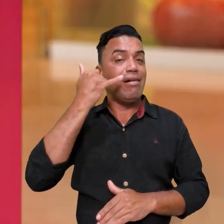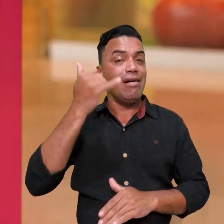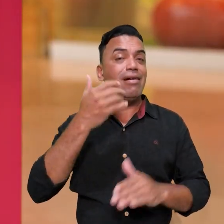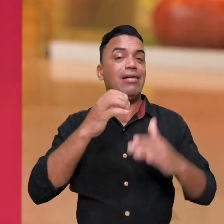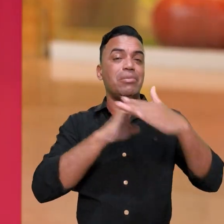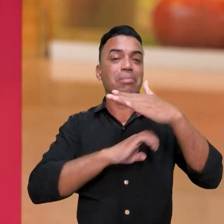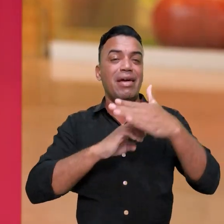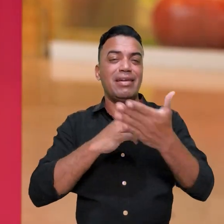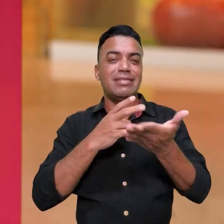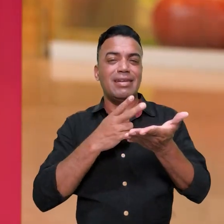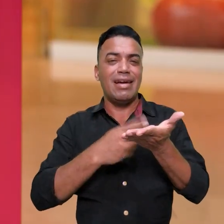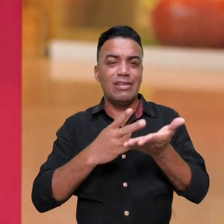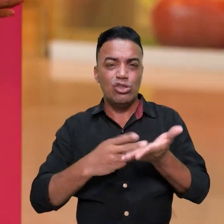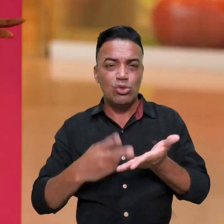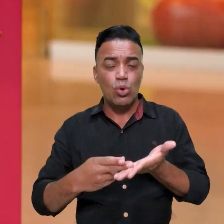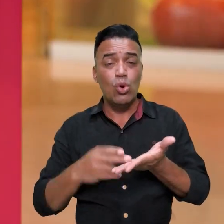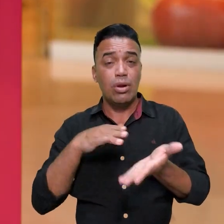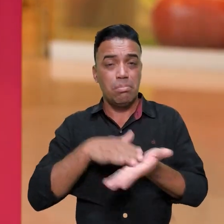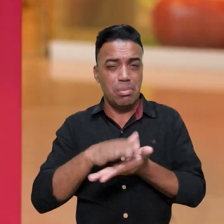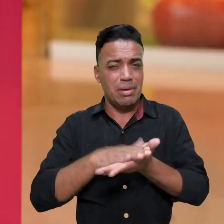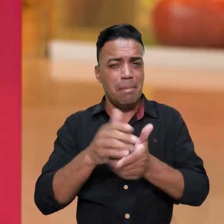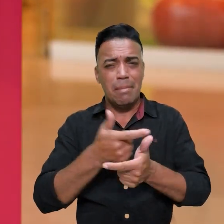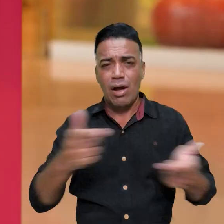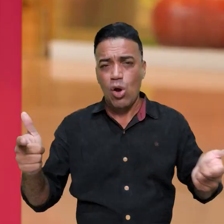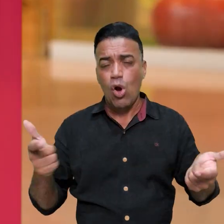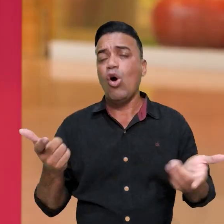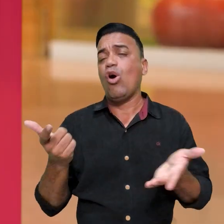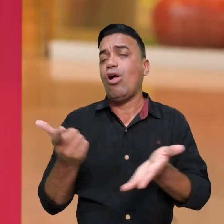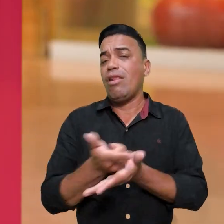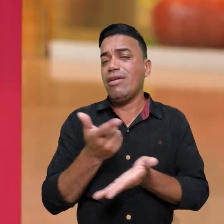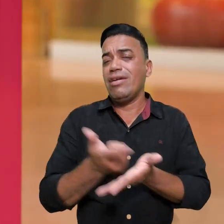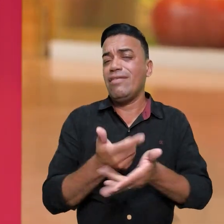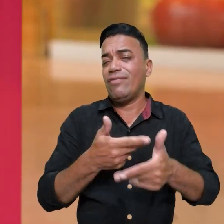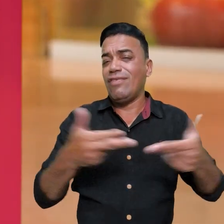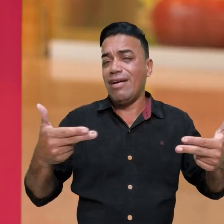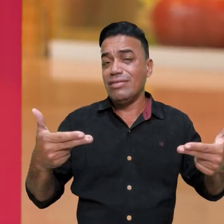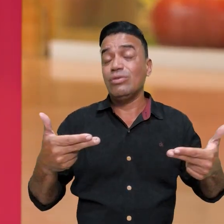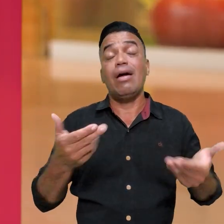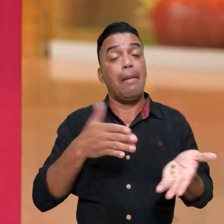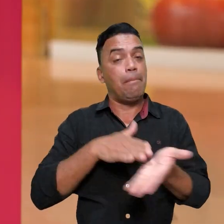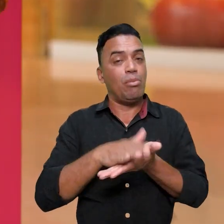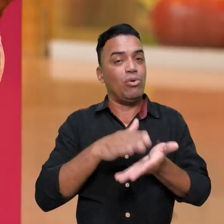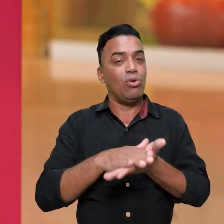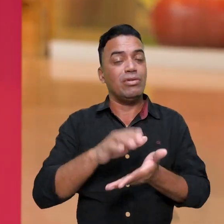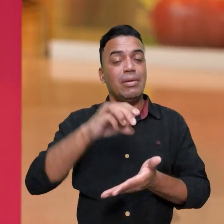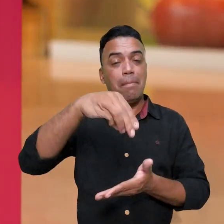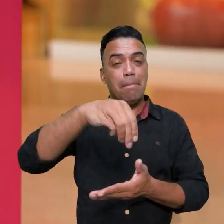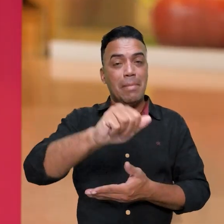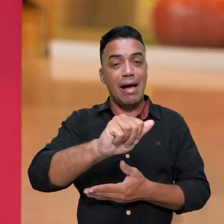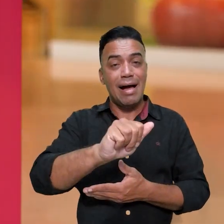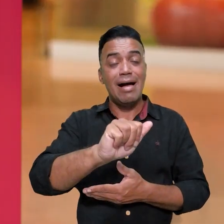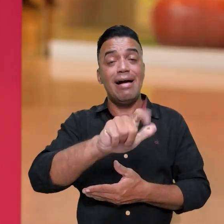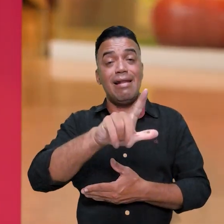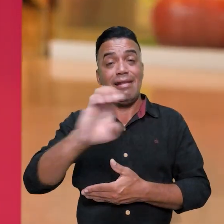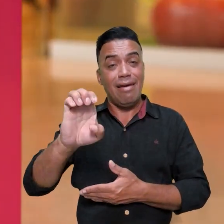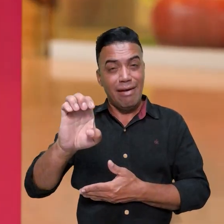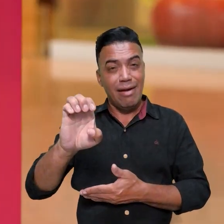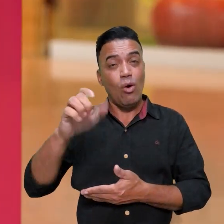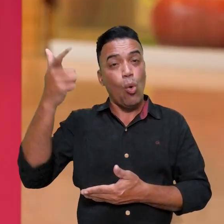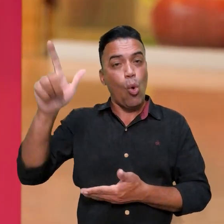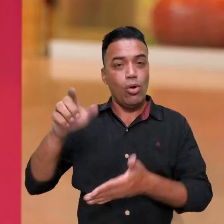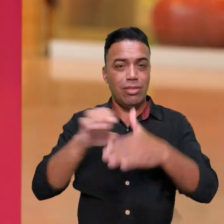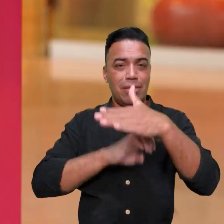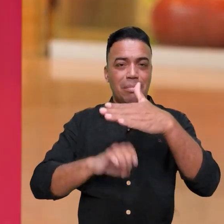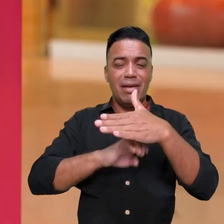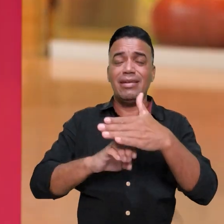para a editora Palas, que publica a maior parte dos livros. Eles falaram, quem publicou esse foi a Malê. Liguei para a Malê. E